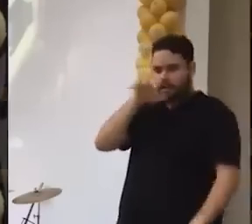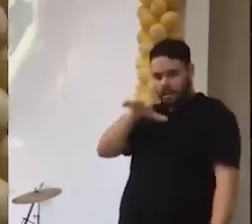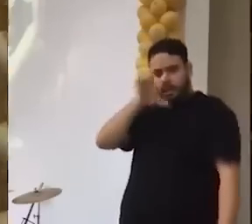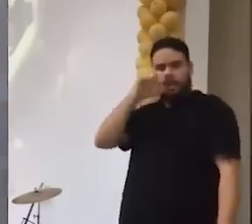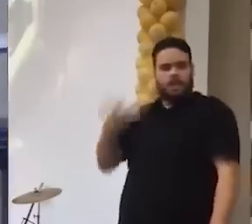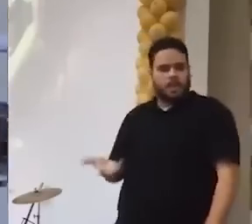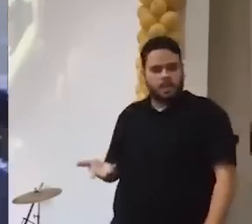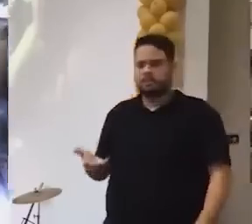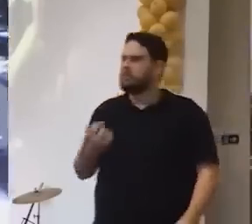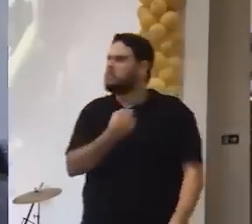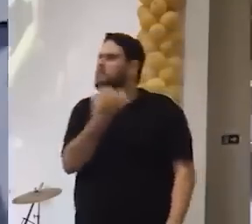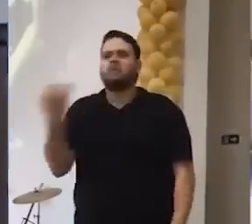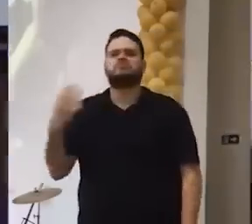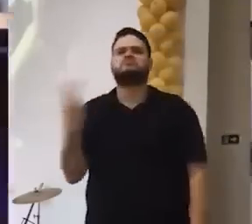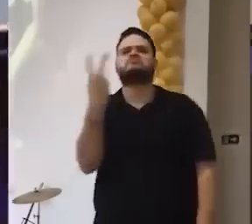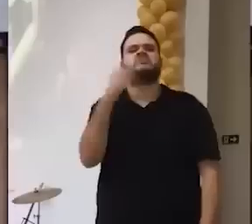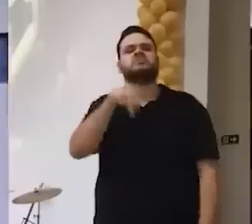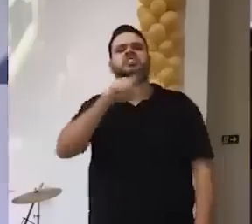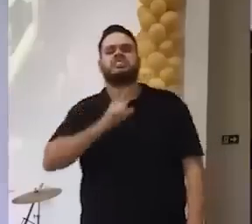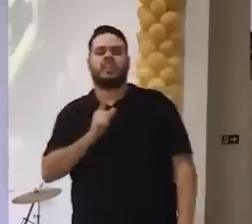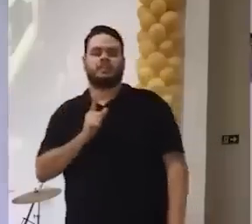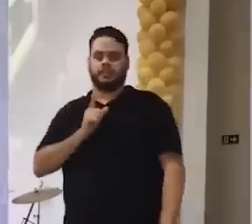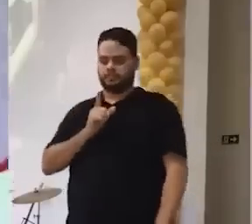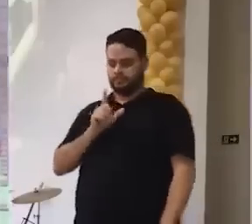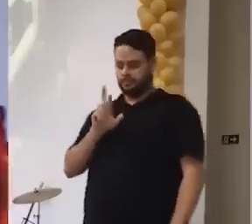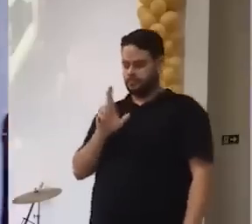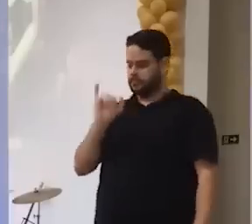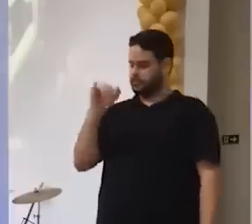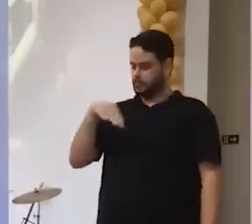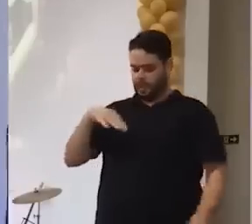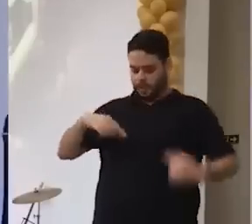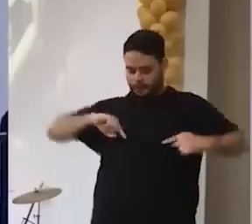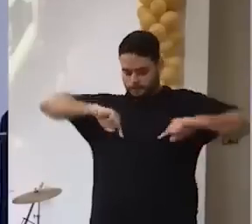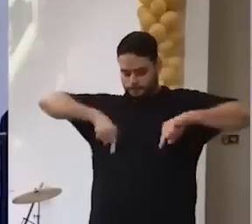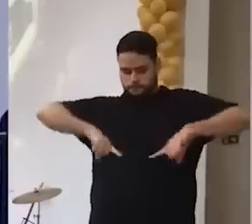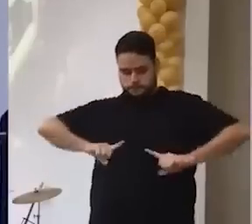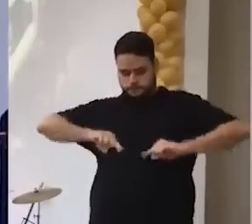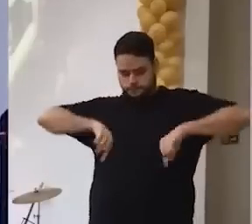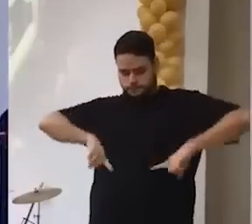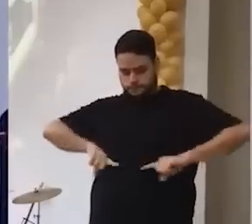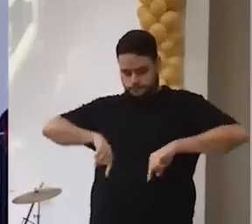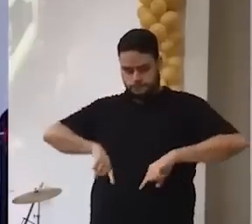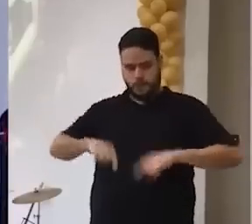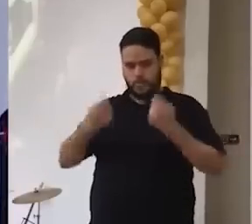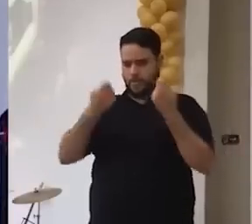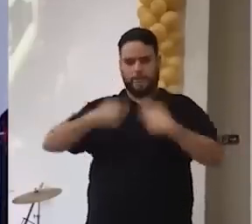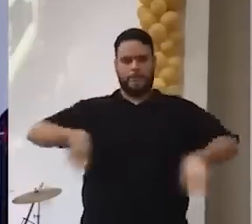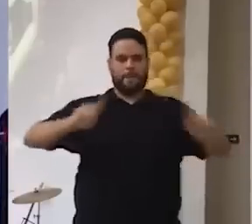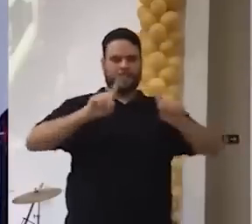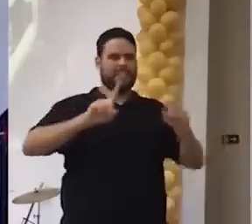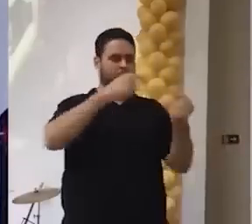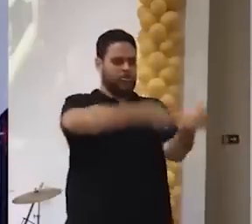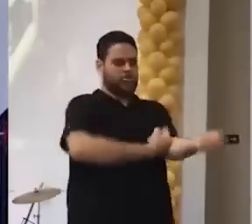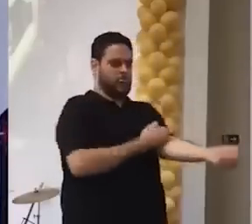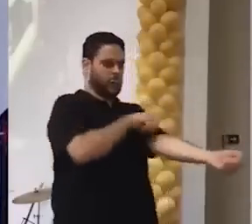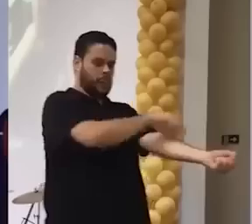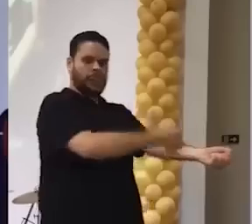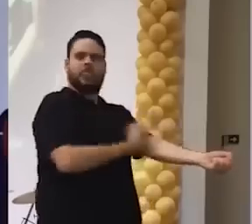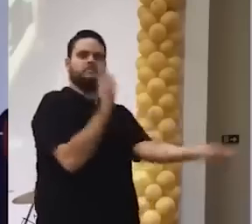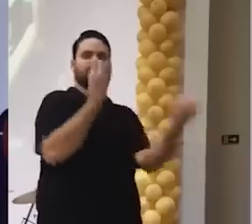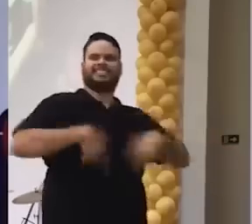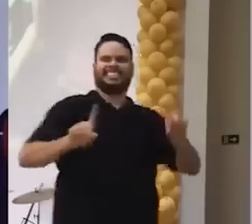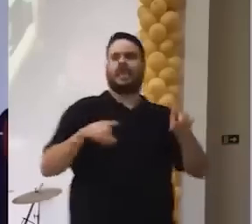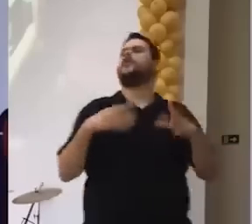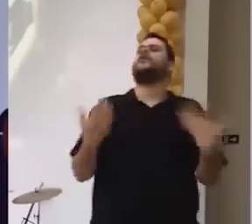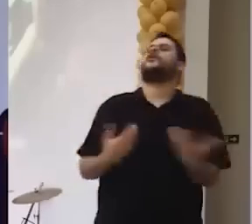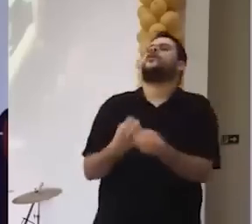Quanto vale você ter dois rins que filtram as impurezas do seu corpo? Você não precisa passar por uma máquina de diálise. Quanto vale isso?